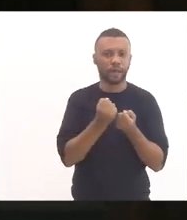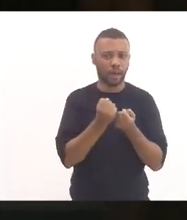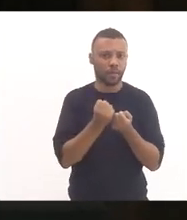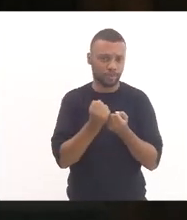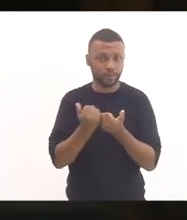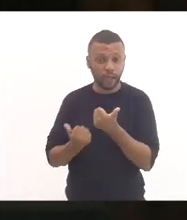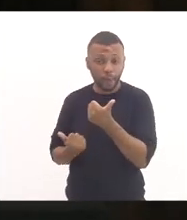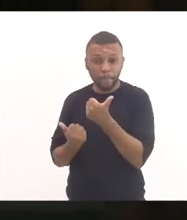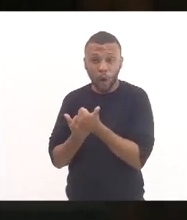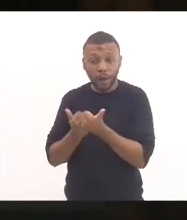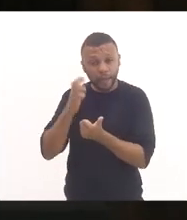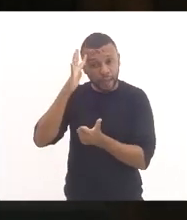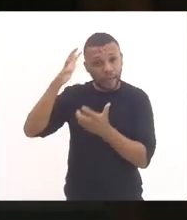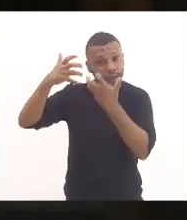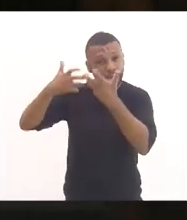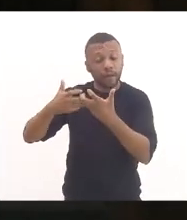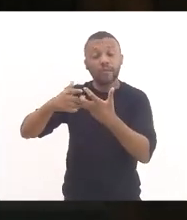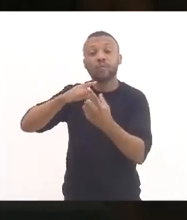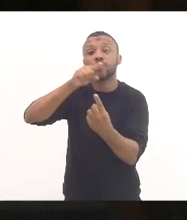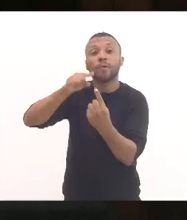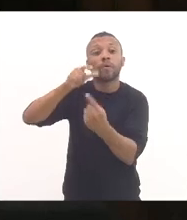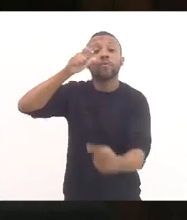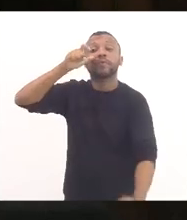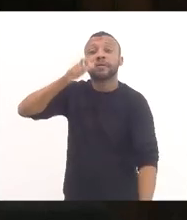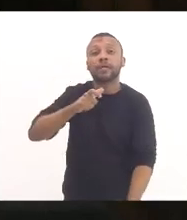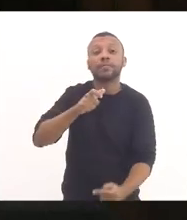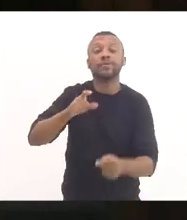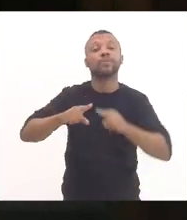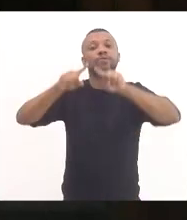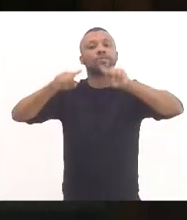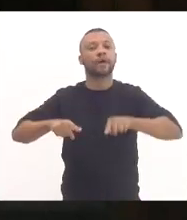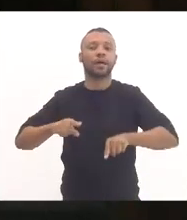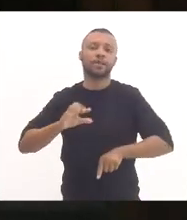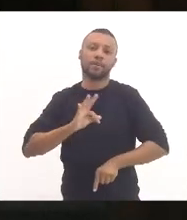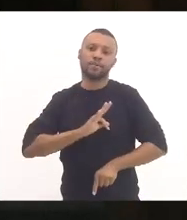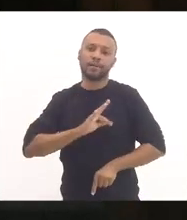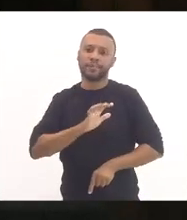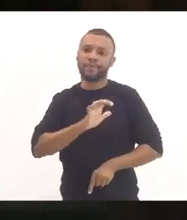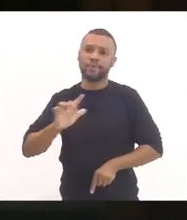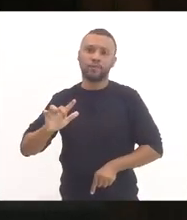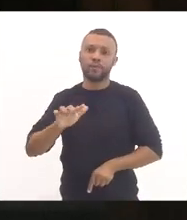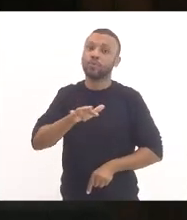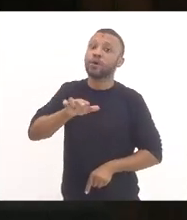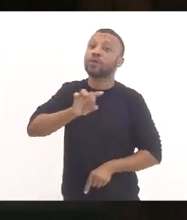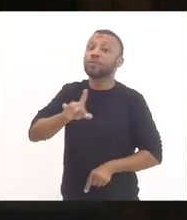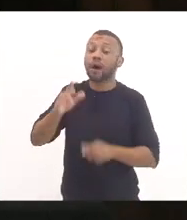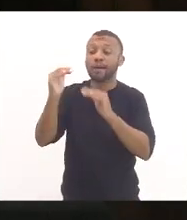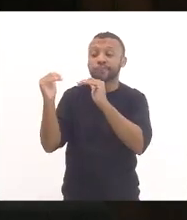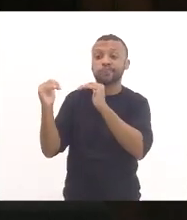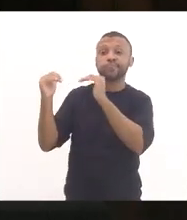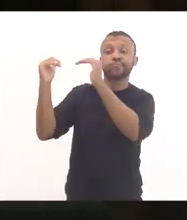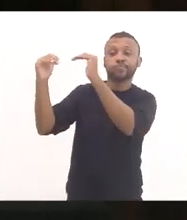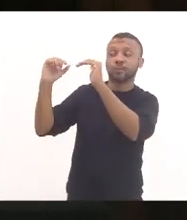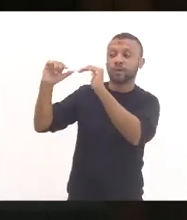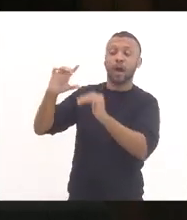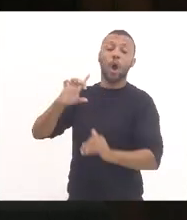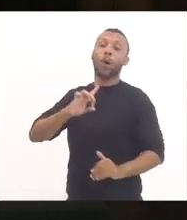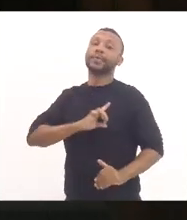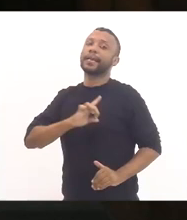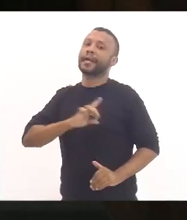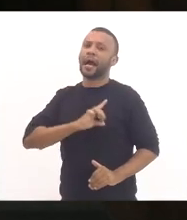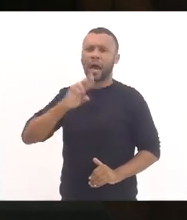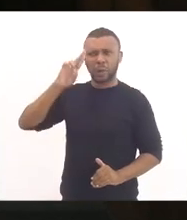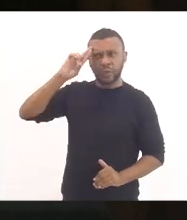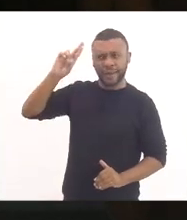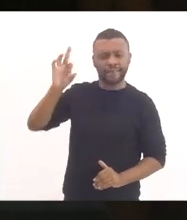que refletem o interesse da base da ponta da Polícia Civil não somente da Cúpula Então temos aí para começar